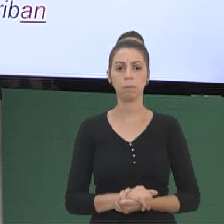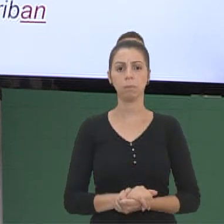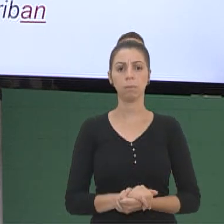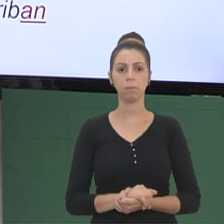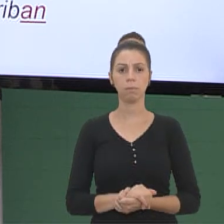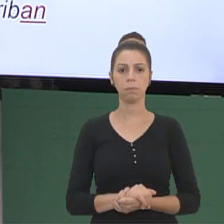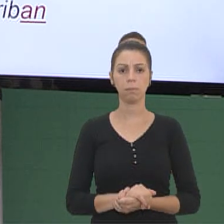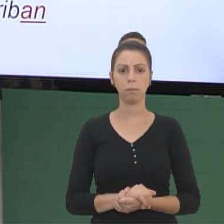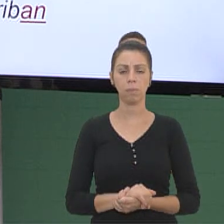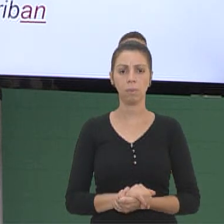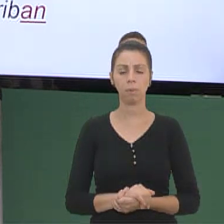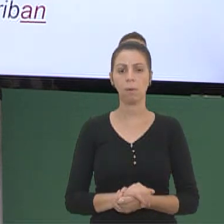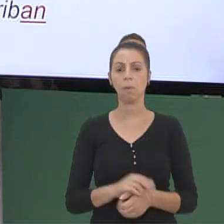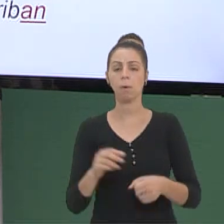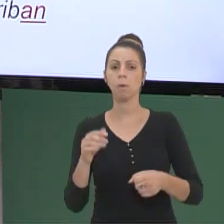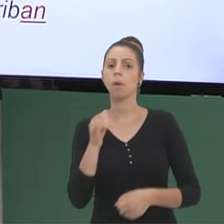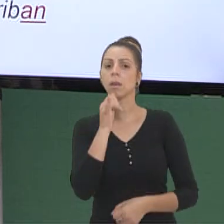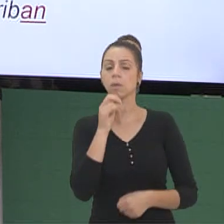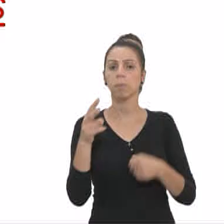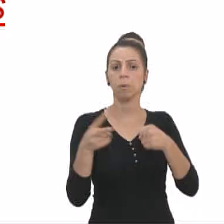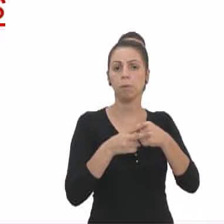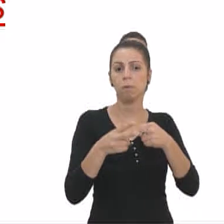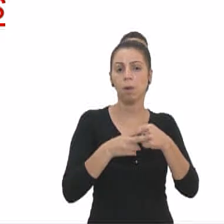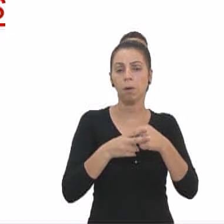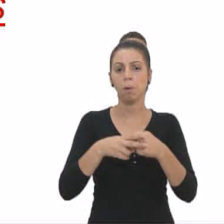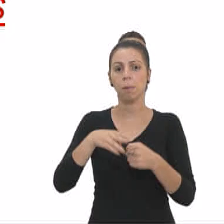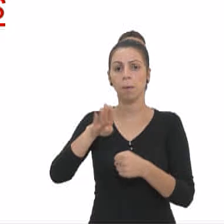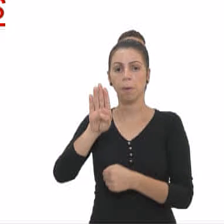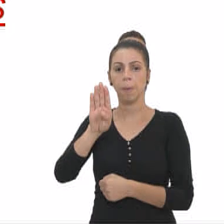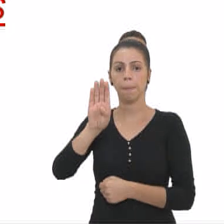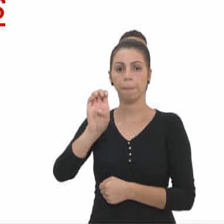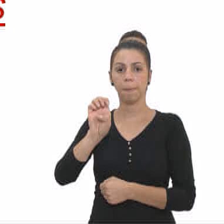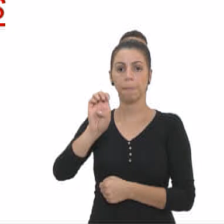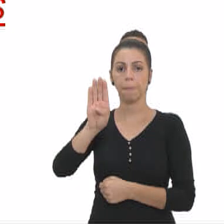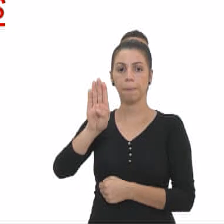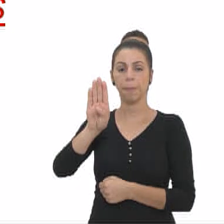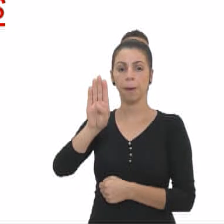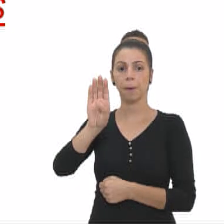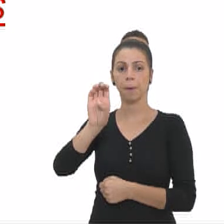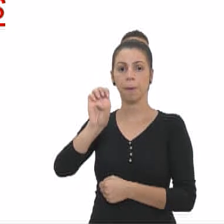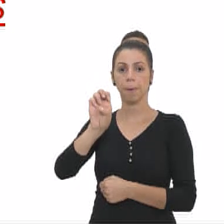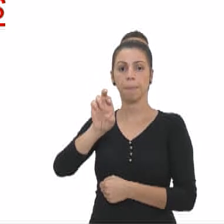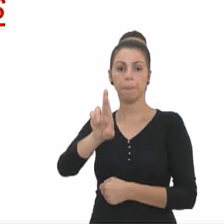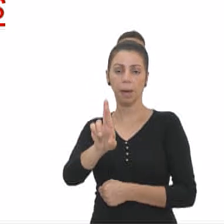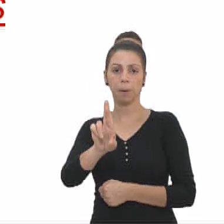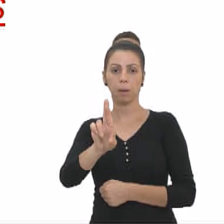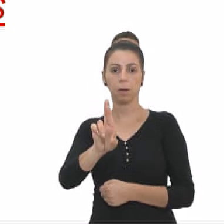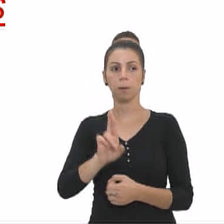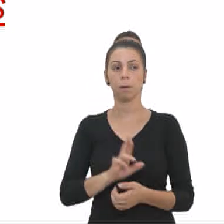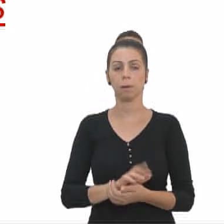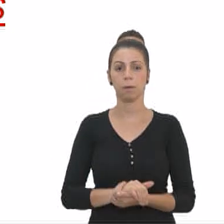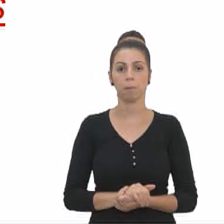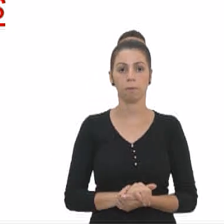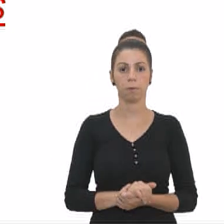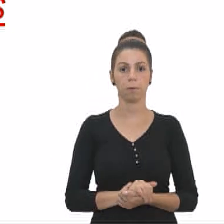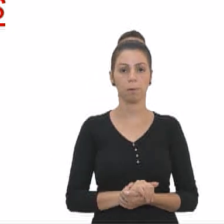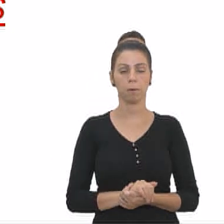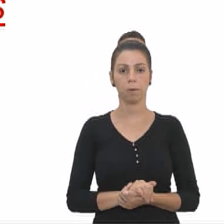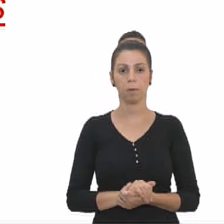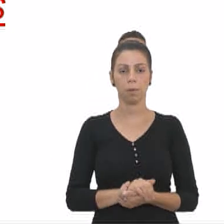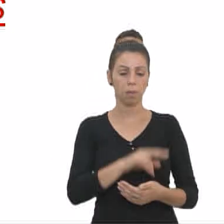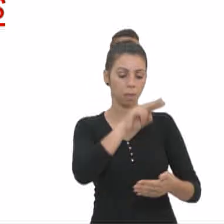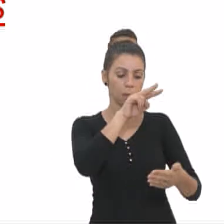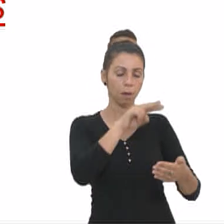verbo beber, que é a segunda conjugação. No bebas, para tu.